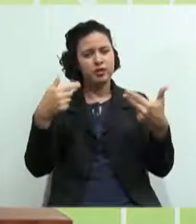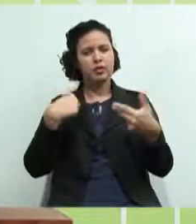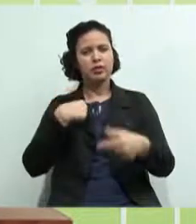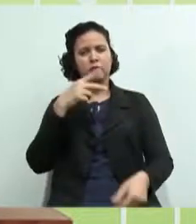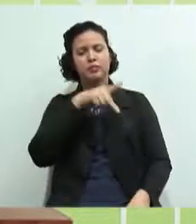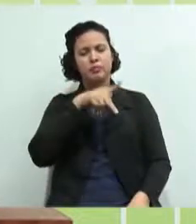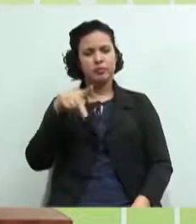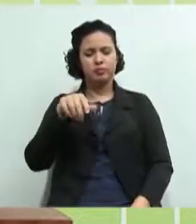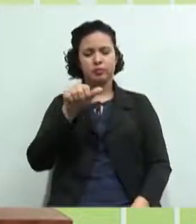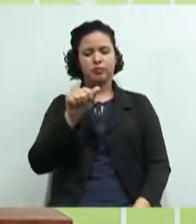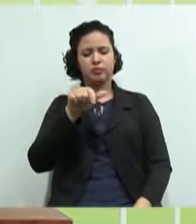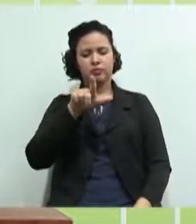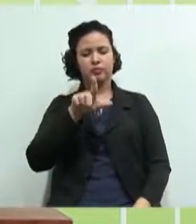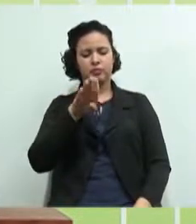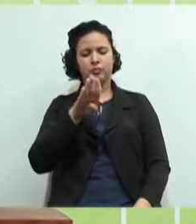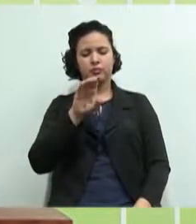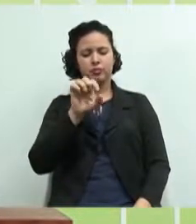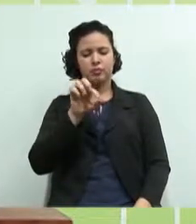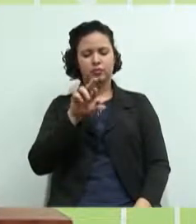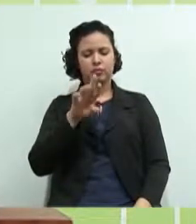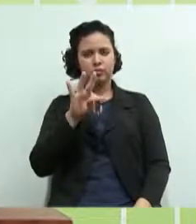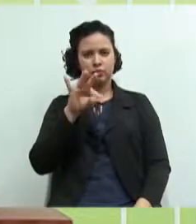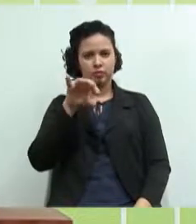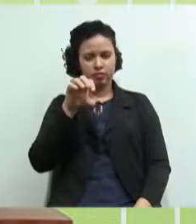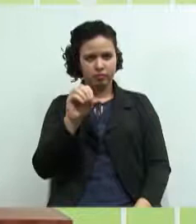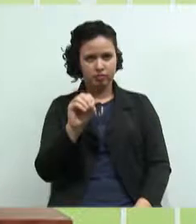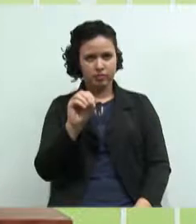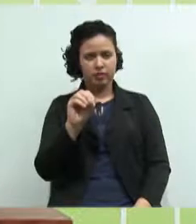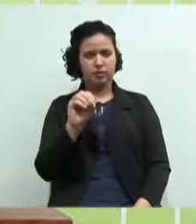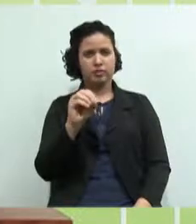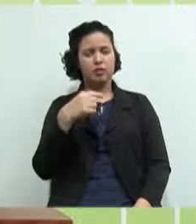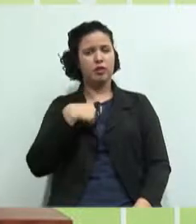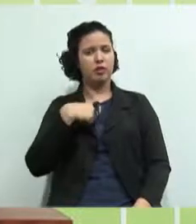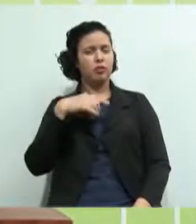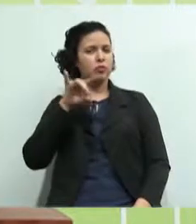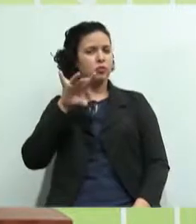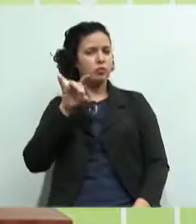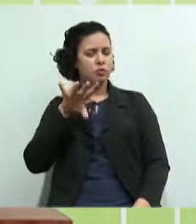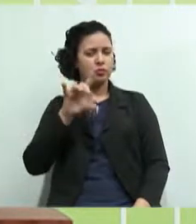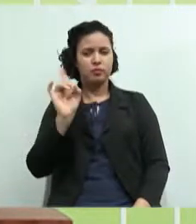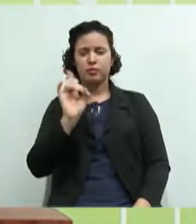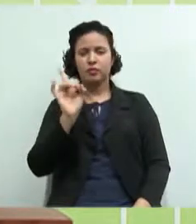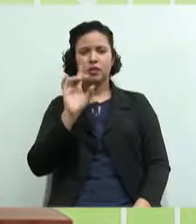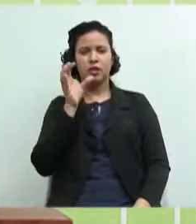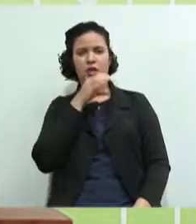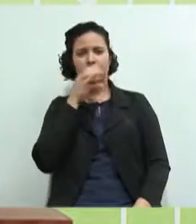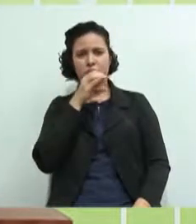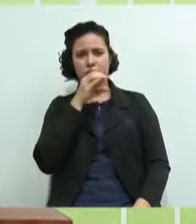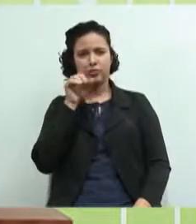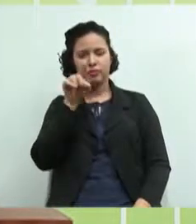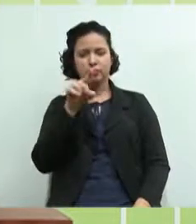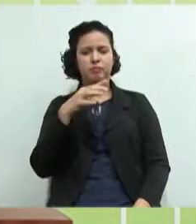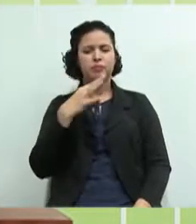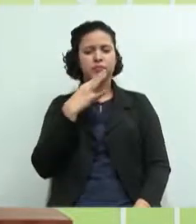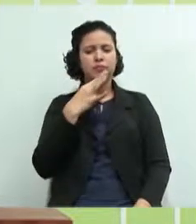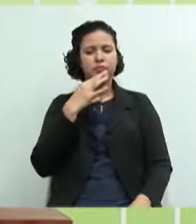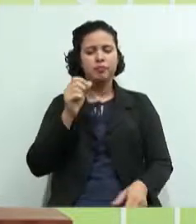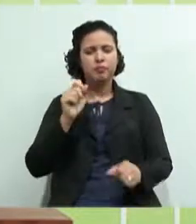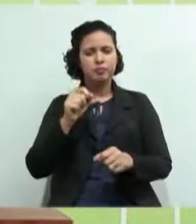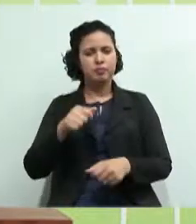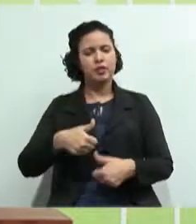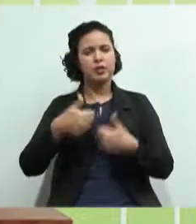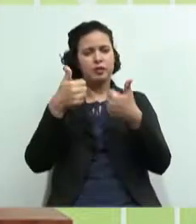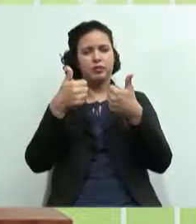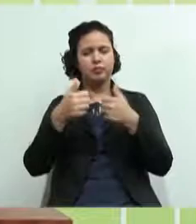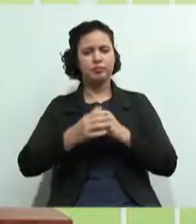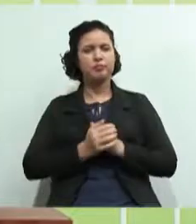sou o professor Alberto Viana e, é claro, não estou aqui sozinho, vou fazer uma apresentação rápida e você vai me conhecer melhor aqui. Pode